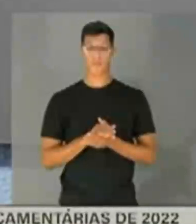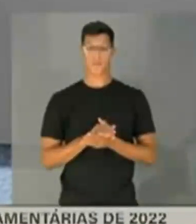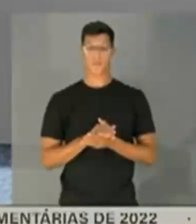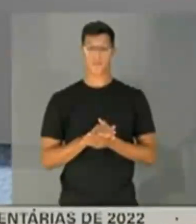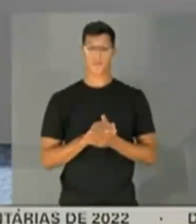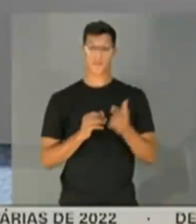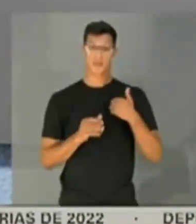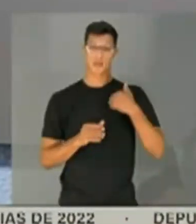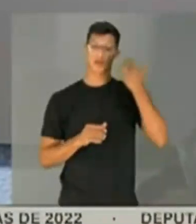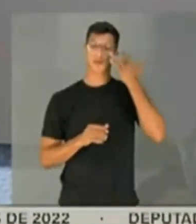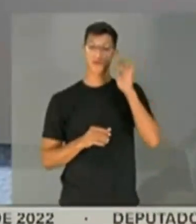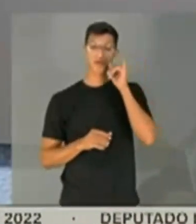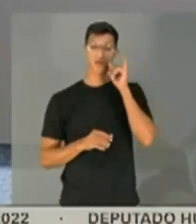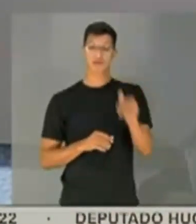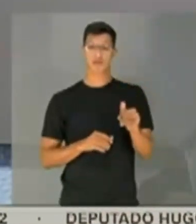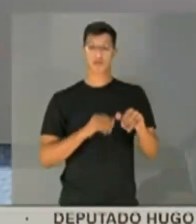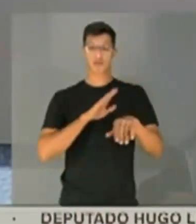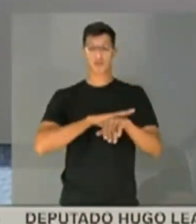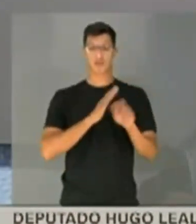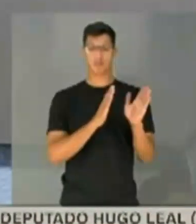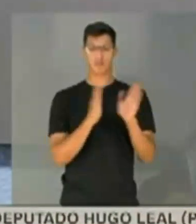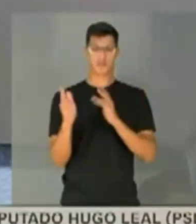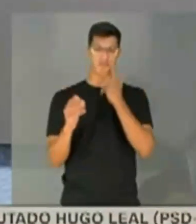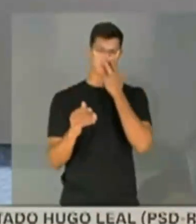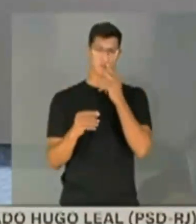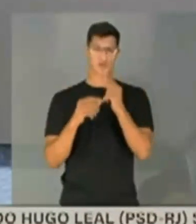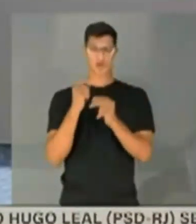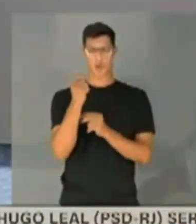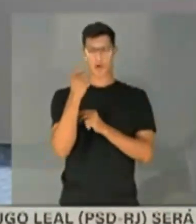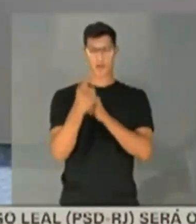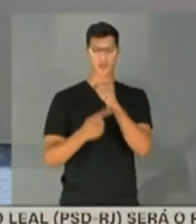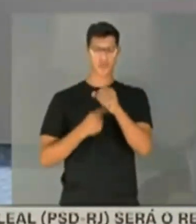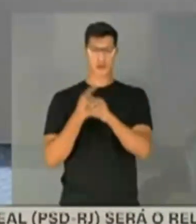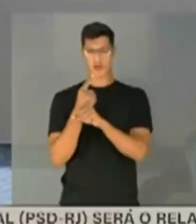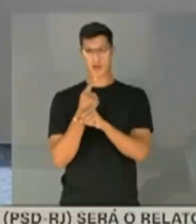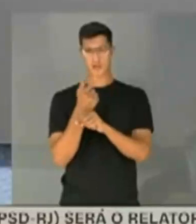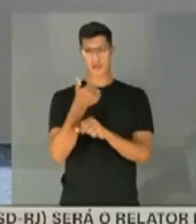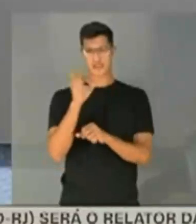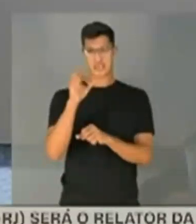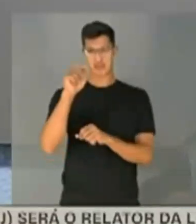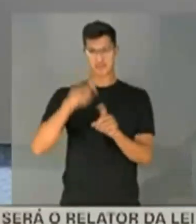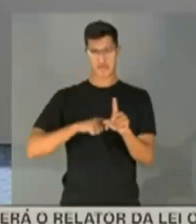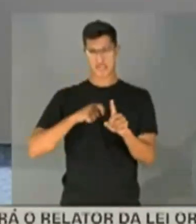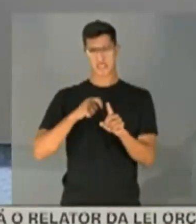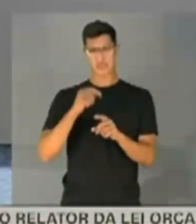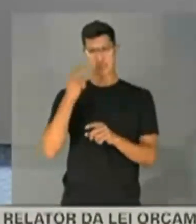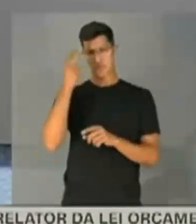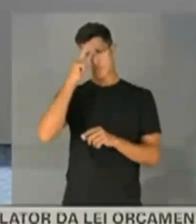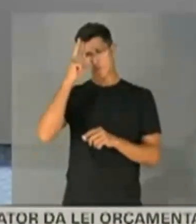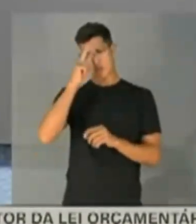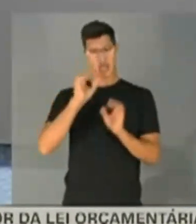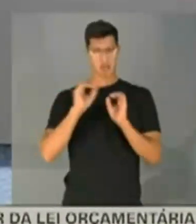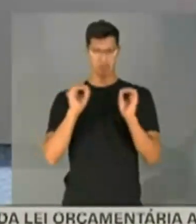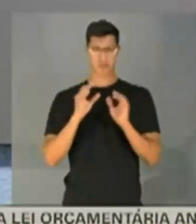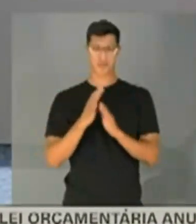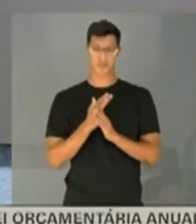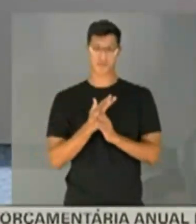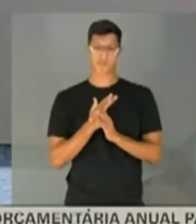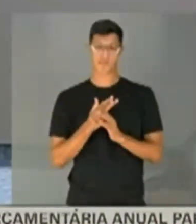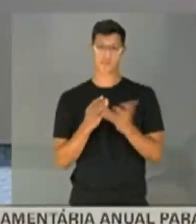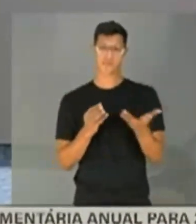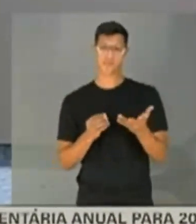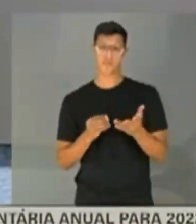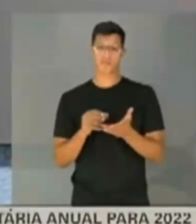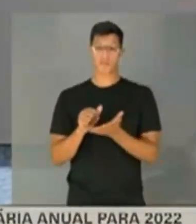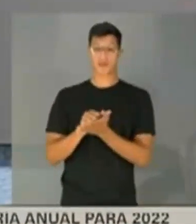sei dizer exatamente quanto tempo, acredito que foi quase um ano, talvez, 10 meses, não me recordo. E ele